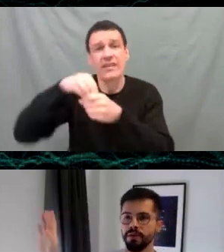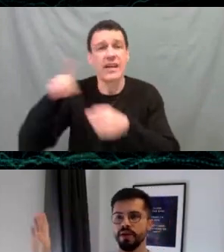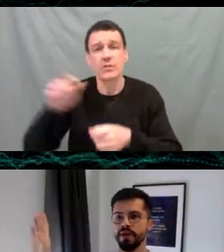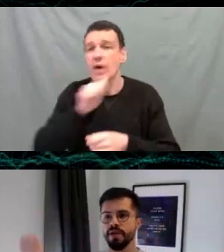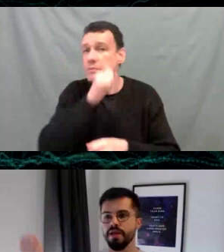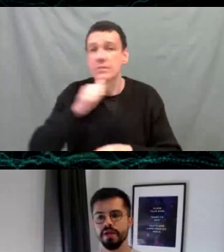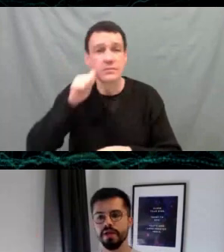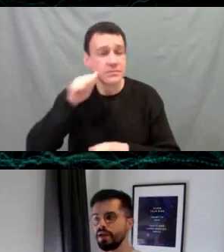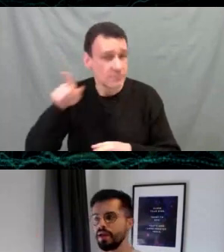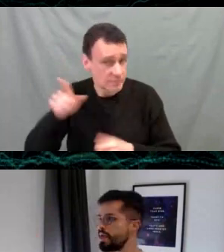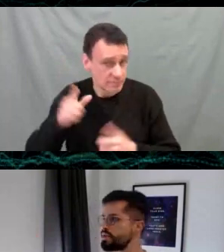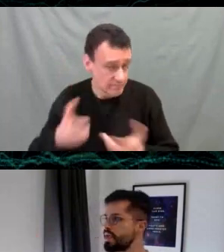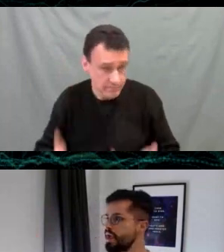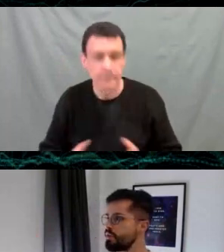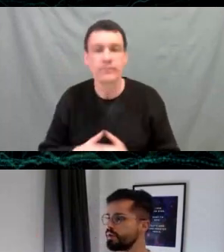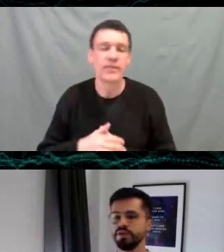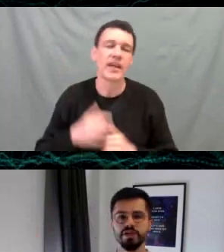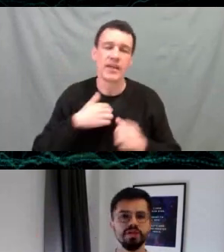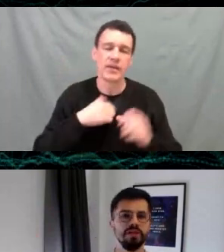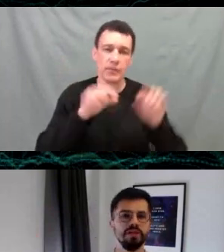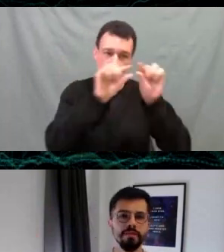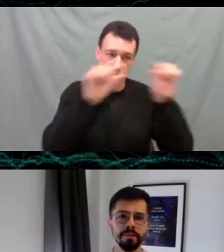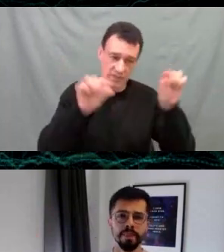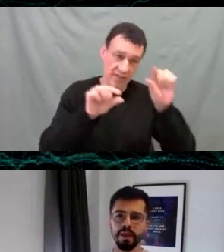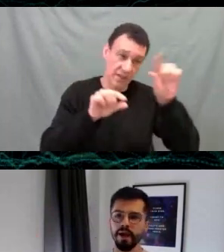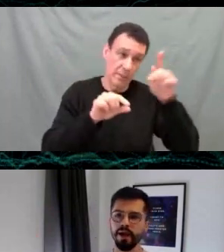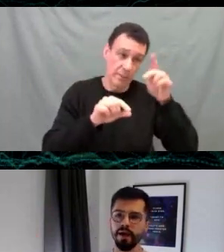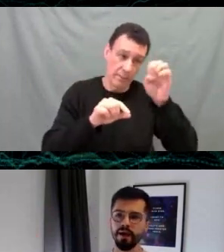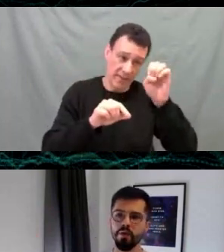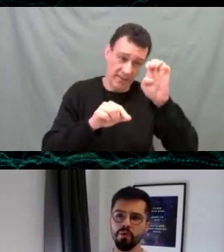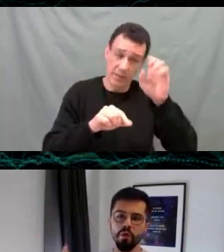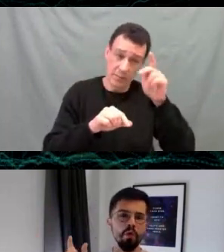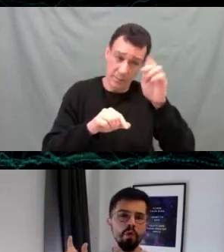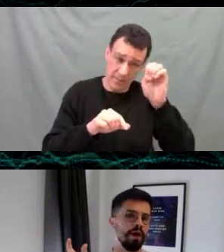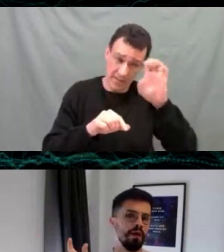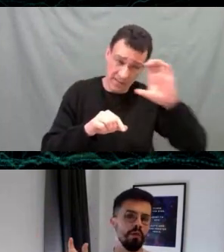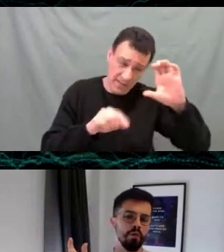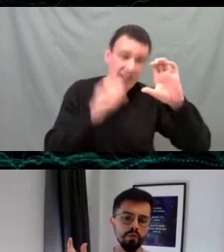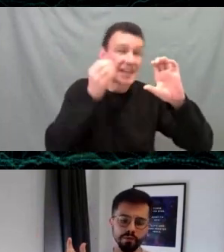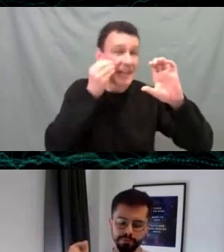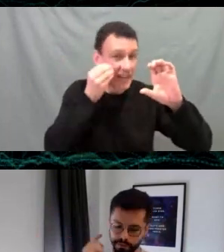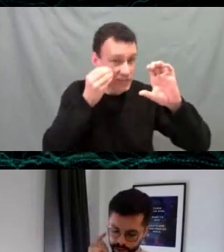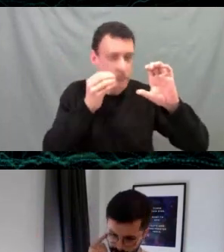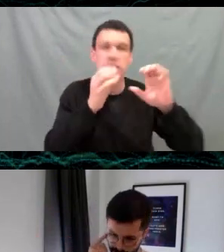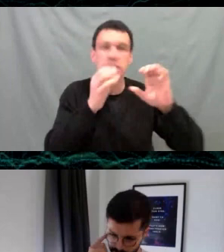feches na primeira linha porque pegue testes é importante a gente tem como